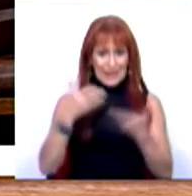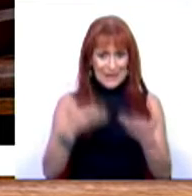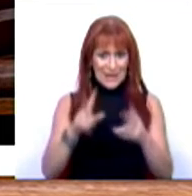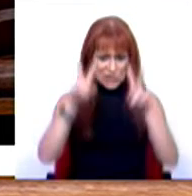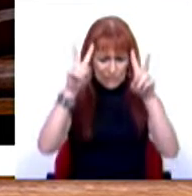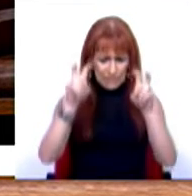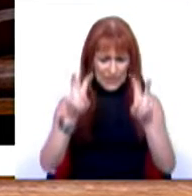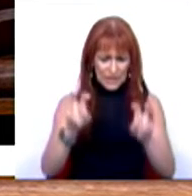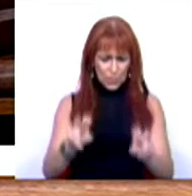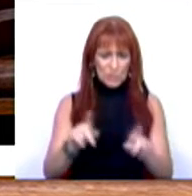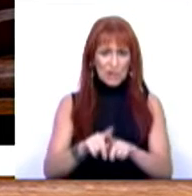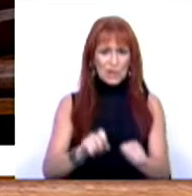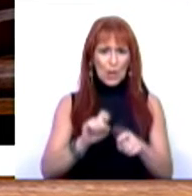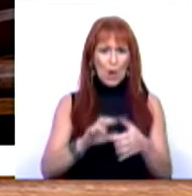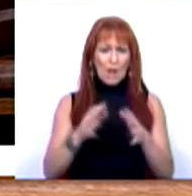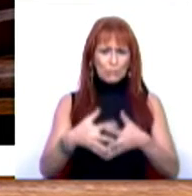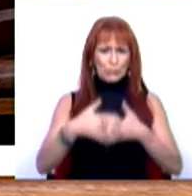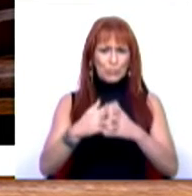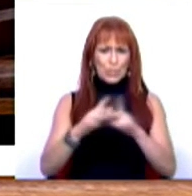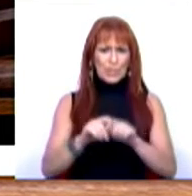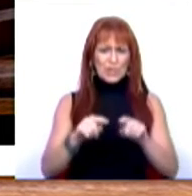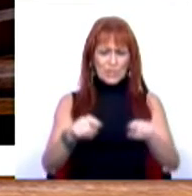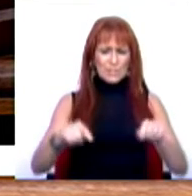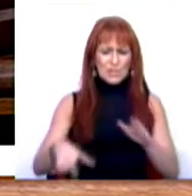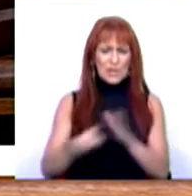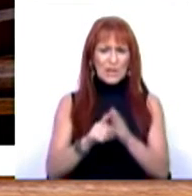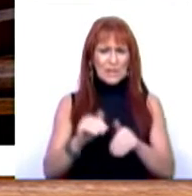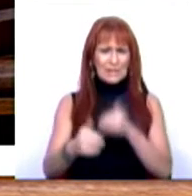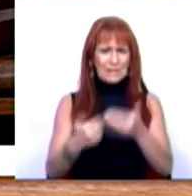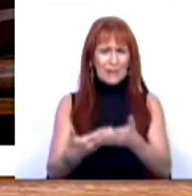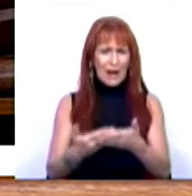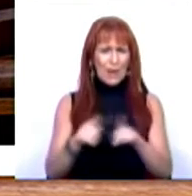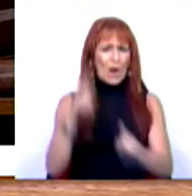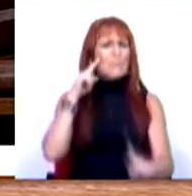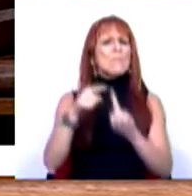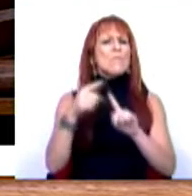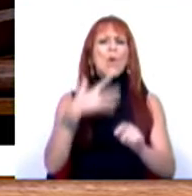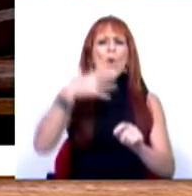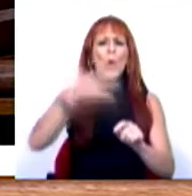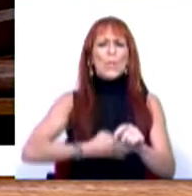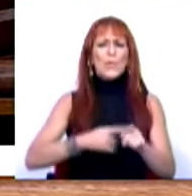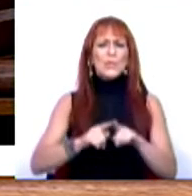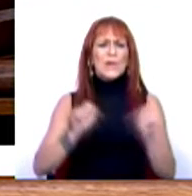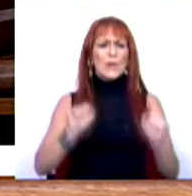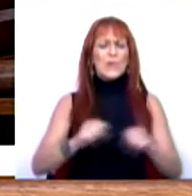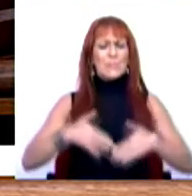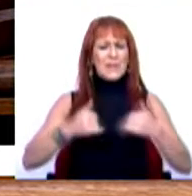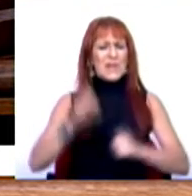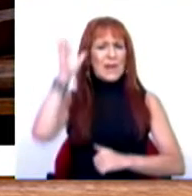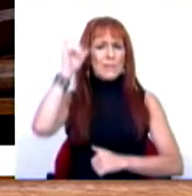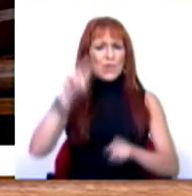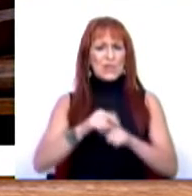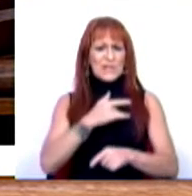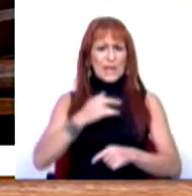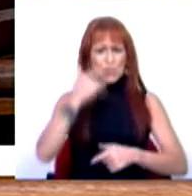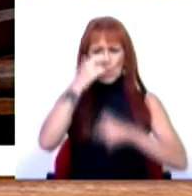nestas matérias, dando suporte estrutural aos passos legislativos dados, a fim de se atingir em pleno estado o bem-estar animal,